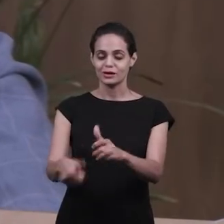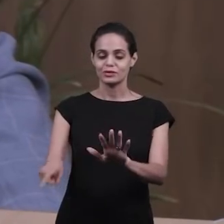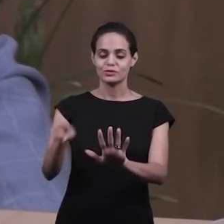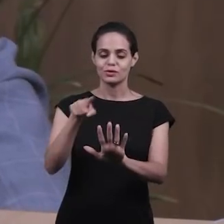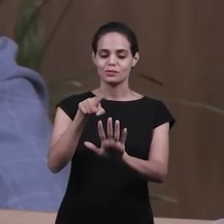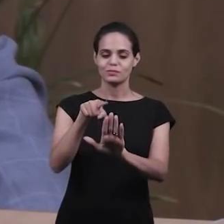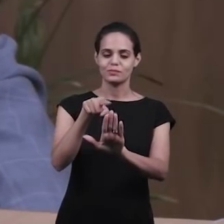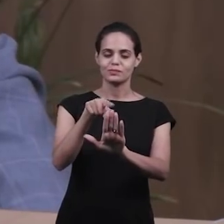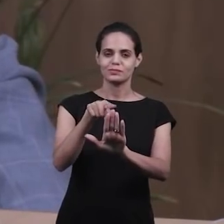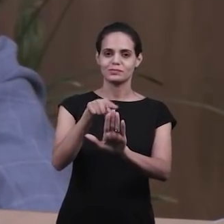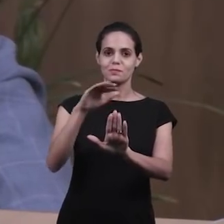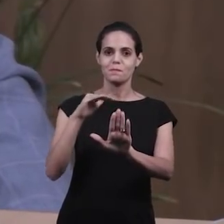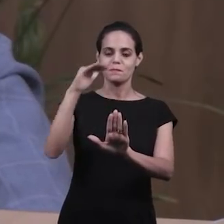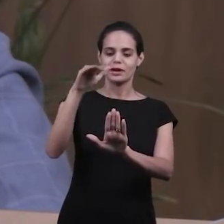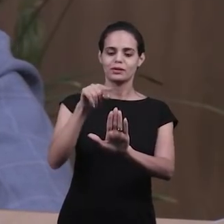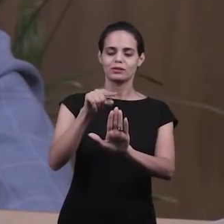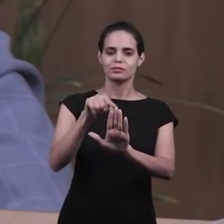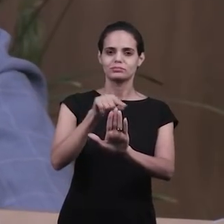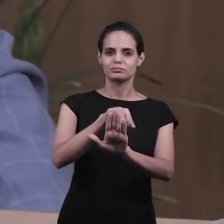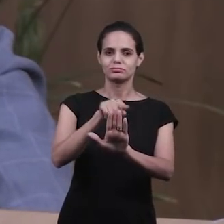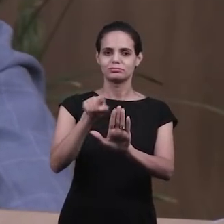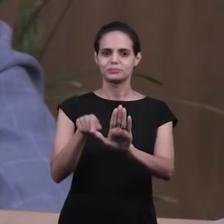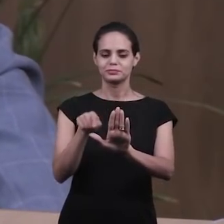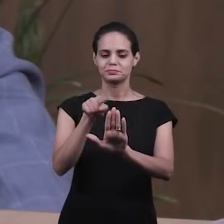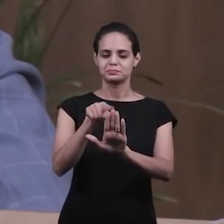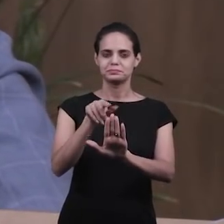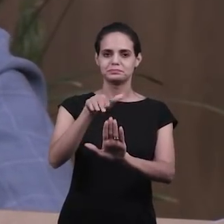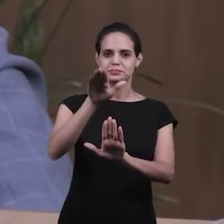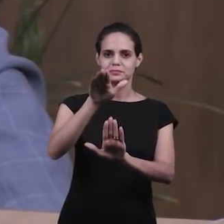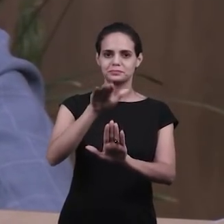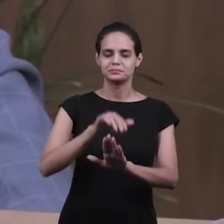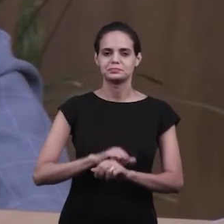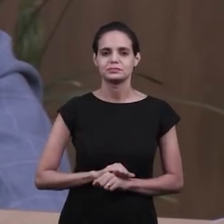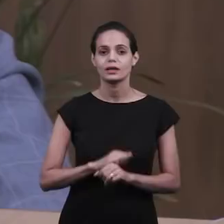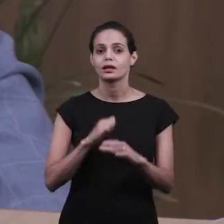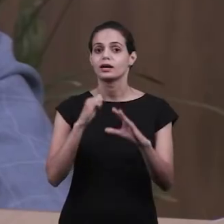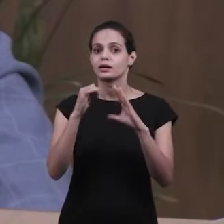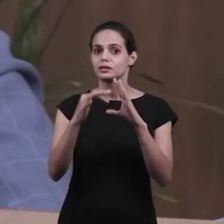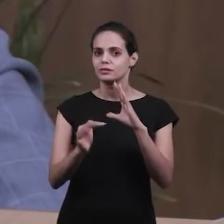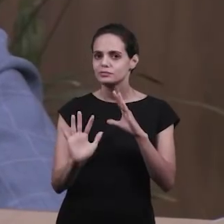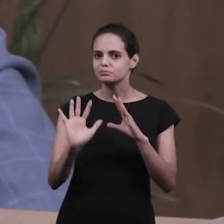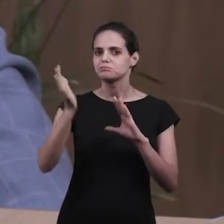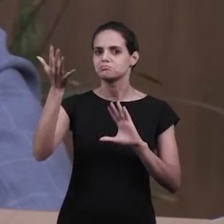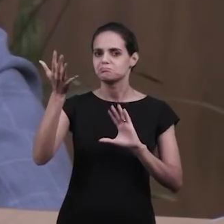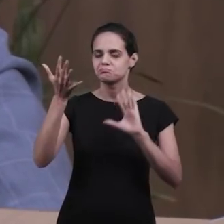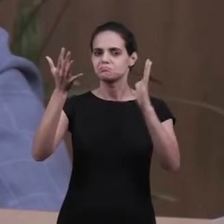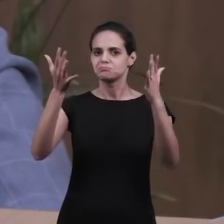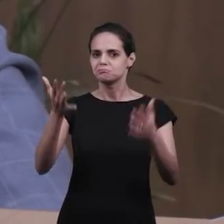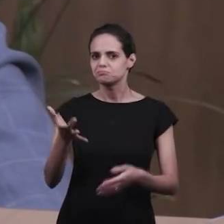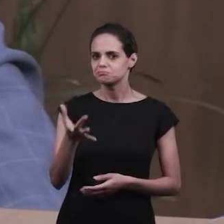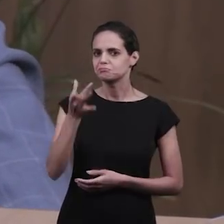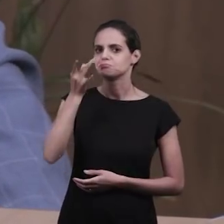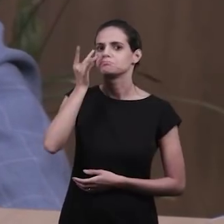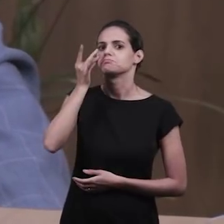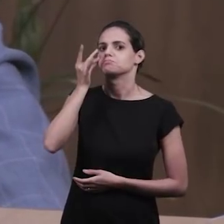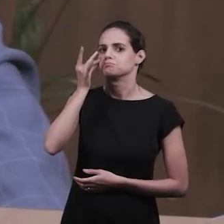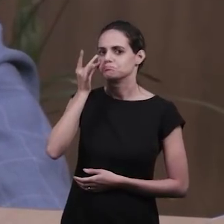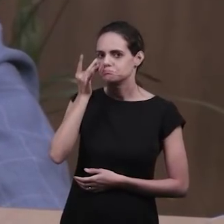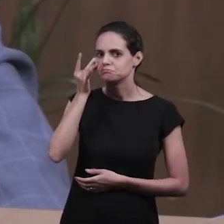aquele característica de sinais, de evidências, que muita